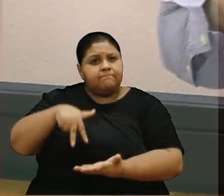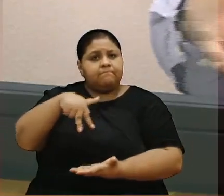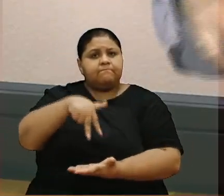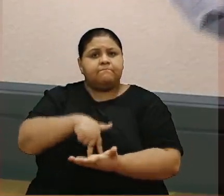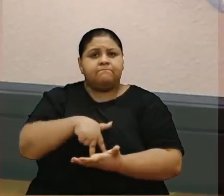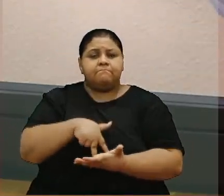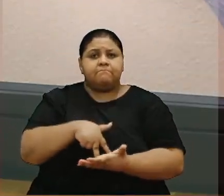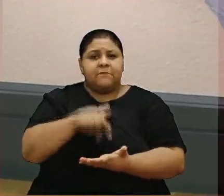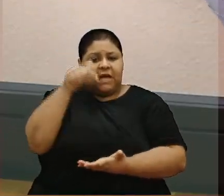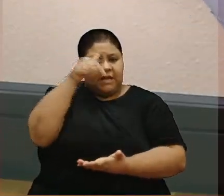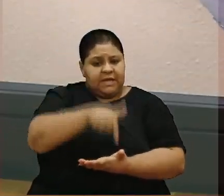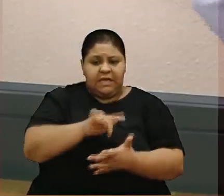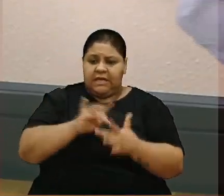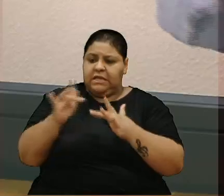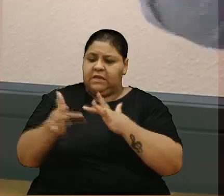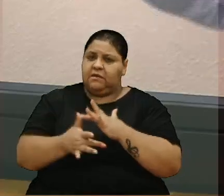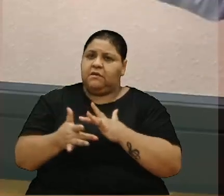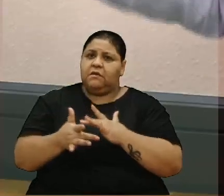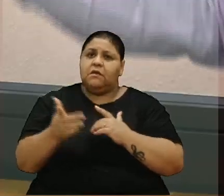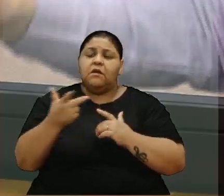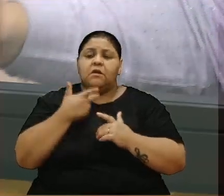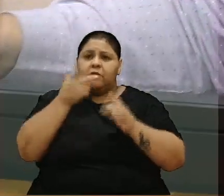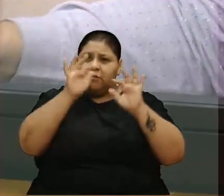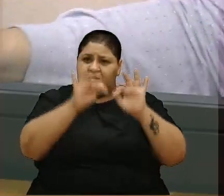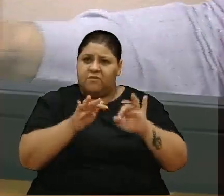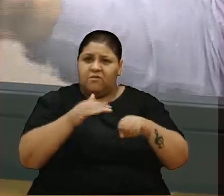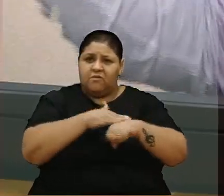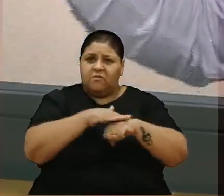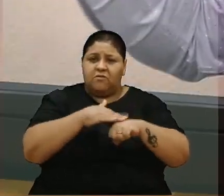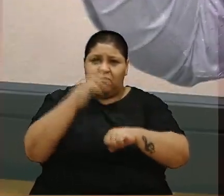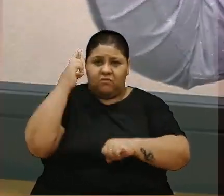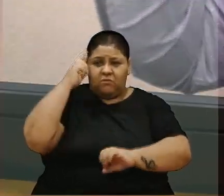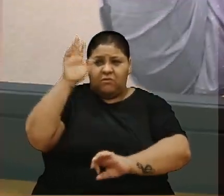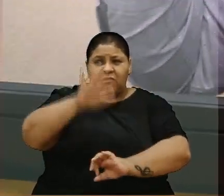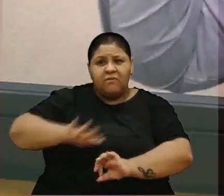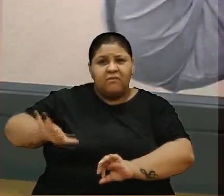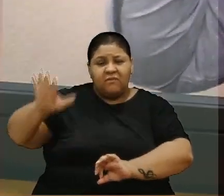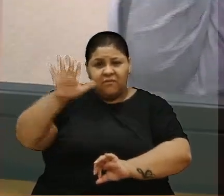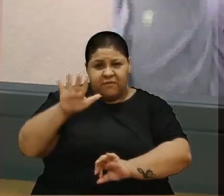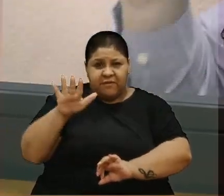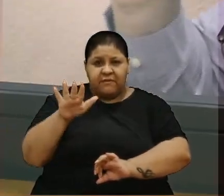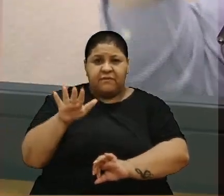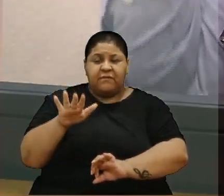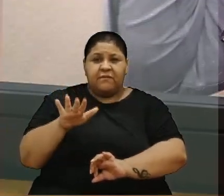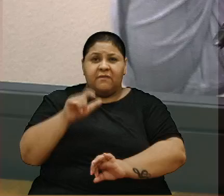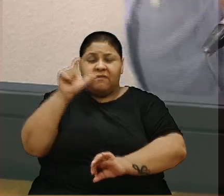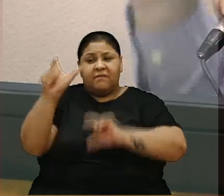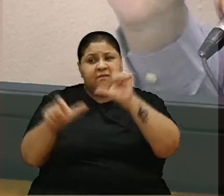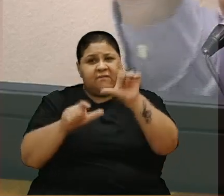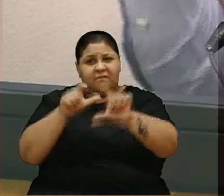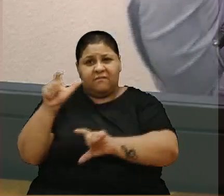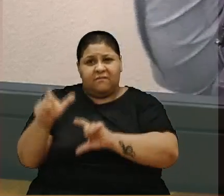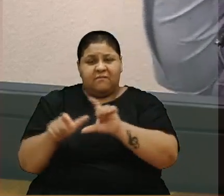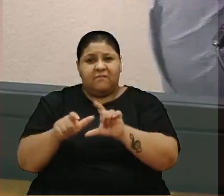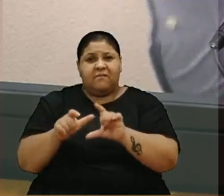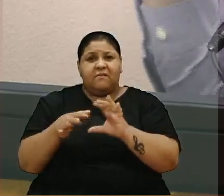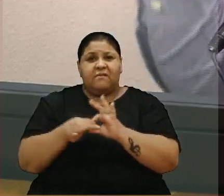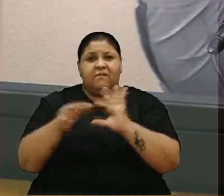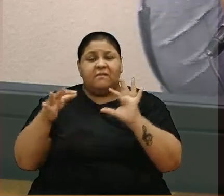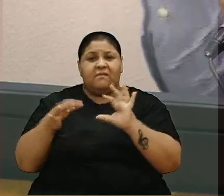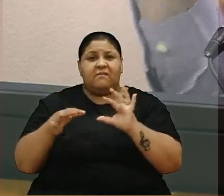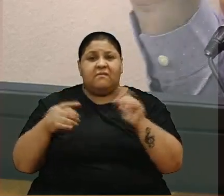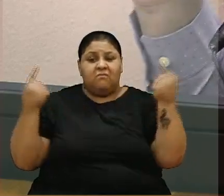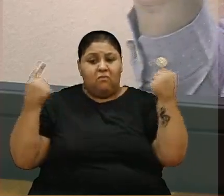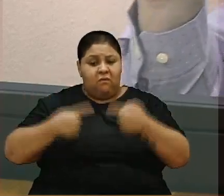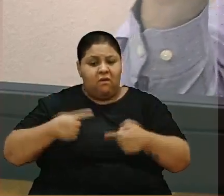nas redes. Eu concluo a minha fala dizendo, conversei com o nosso diretor-geral, inclusive as pessoas se autorizam a atacar